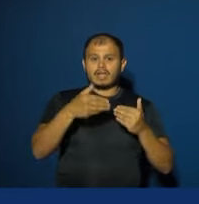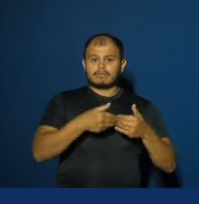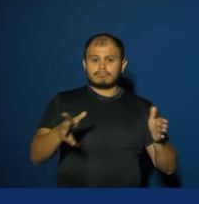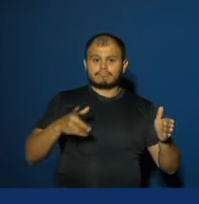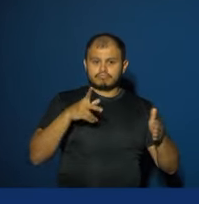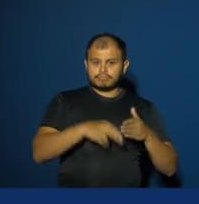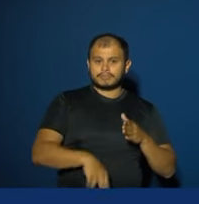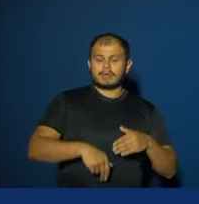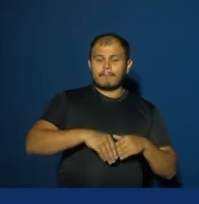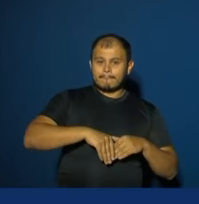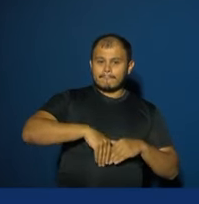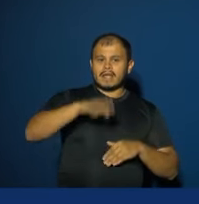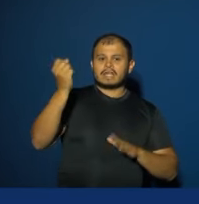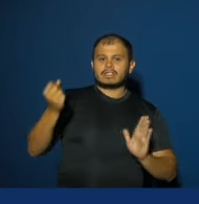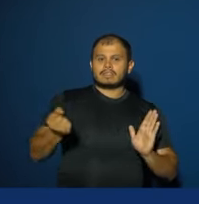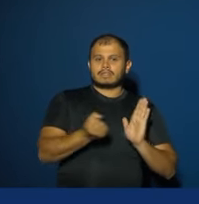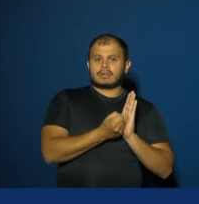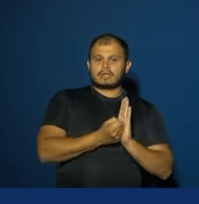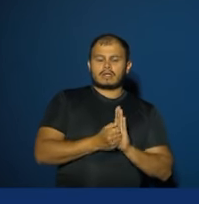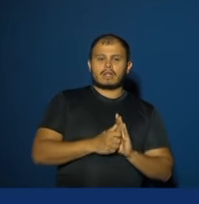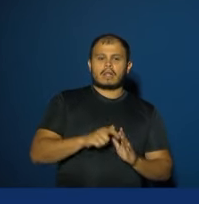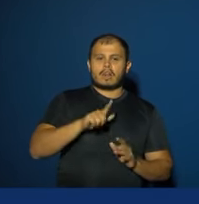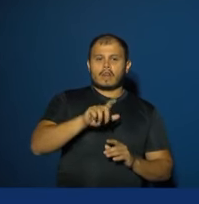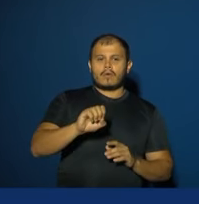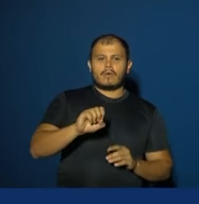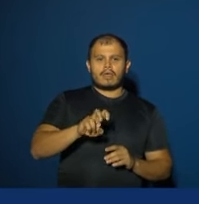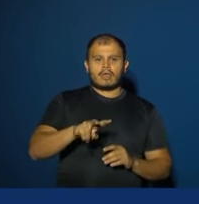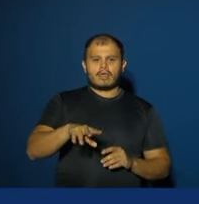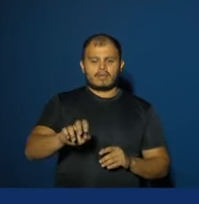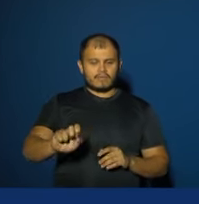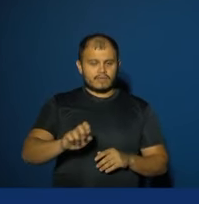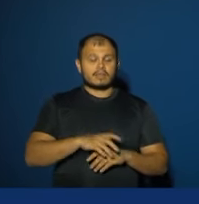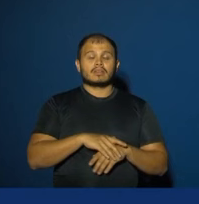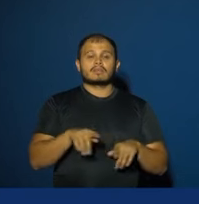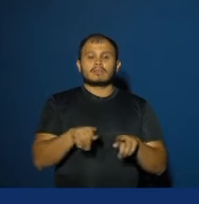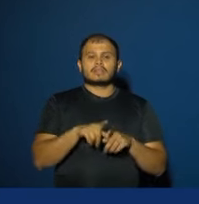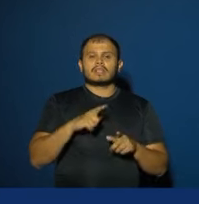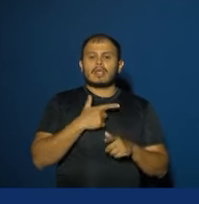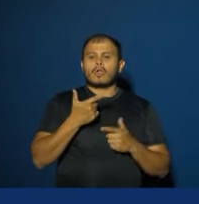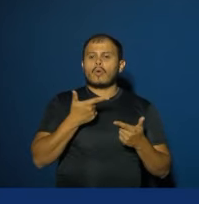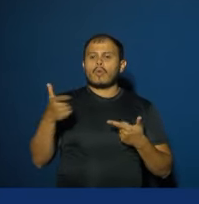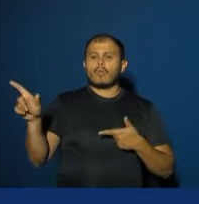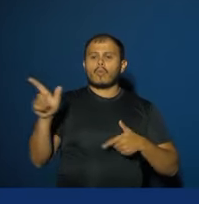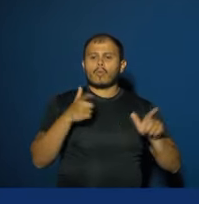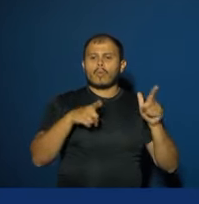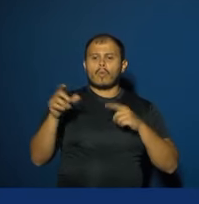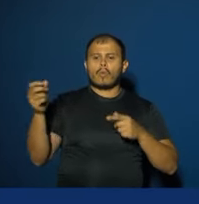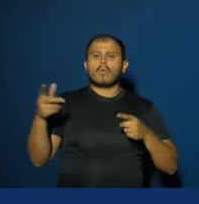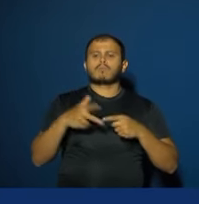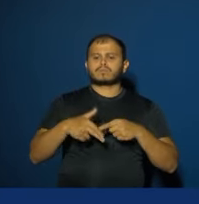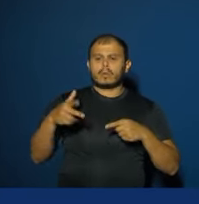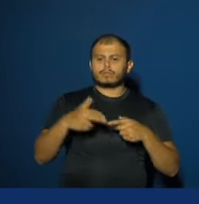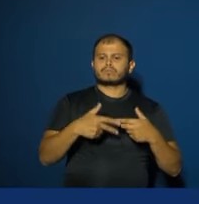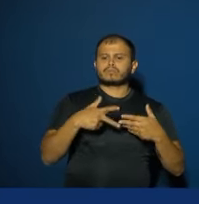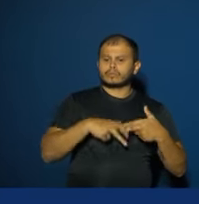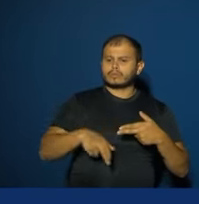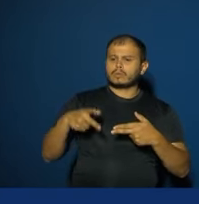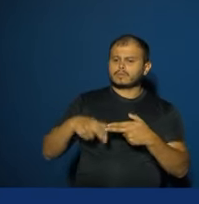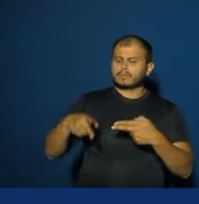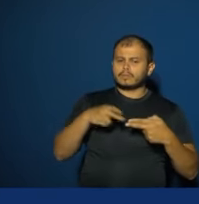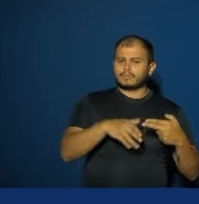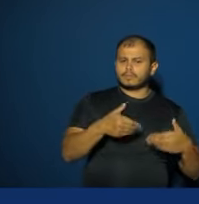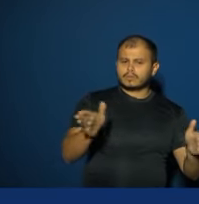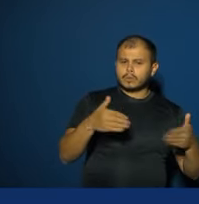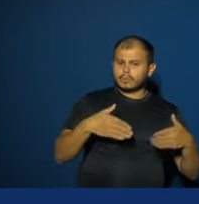cinco mais desejadas marcas do mundo que é a lev agora né a gente tem outras inaugurações a gente tem muita coisa acontecendo de interesse